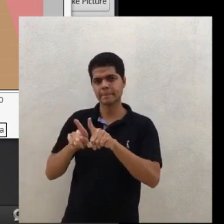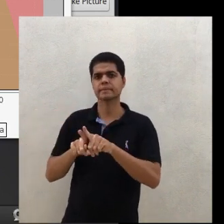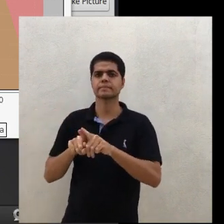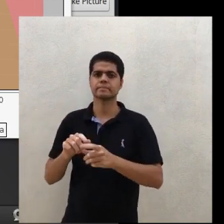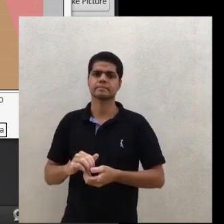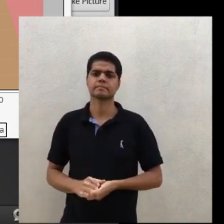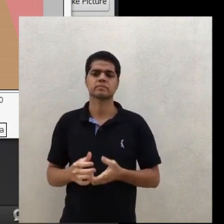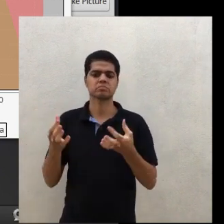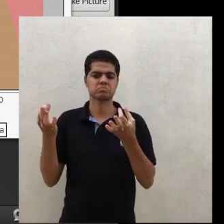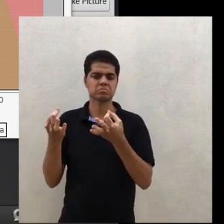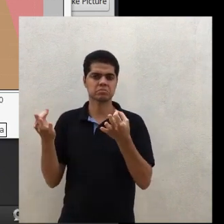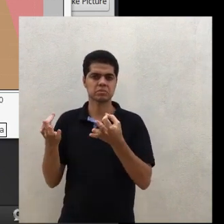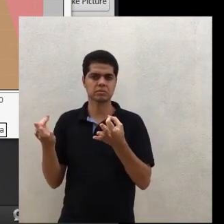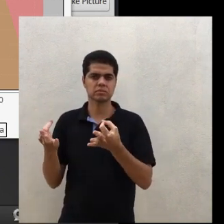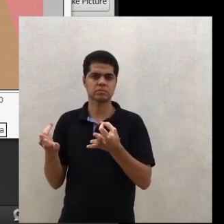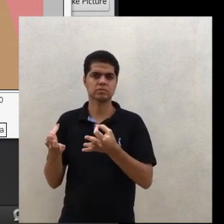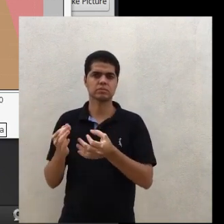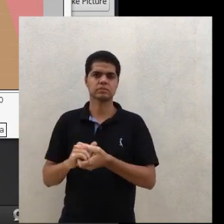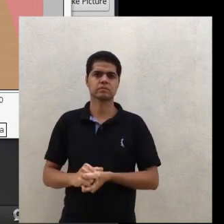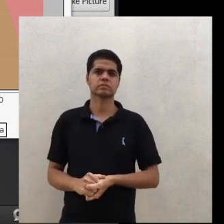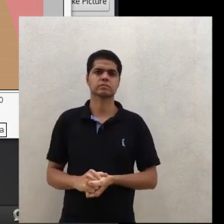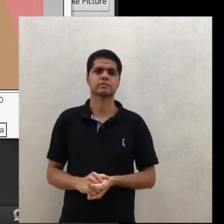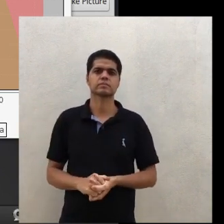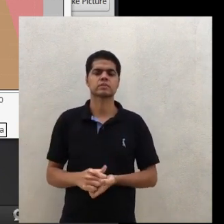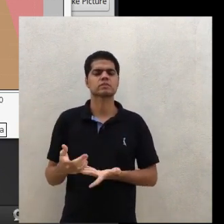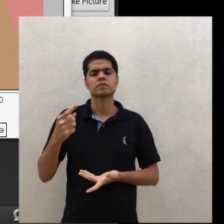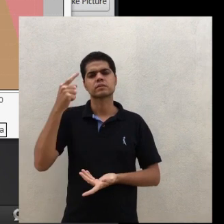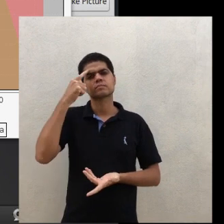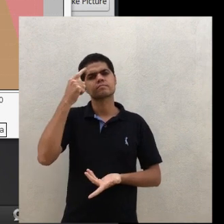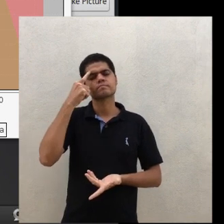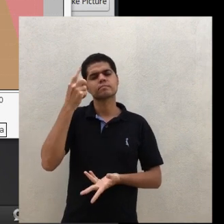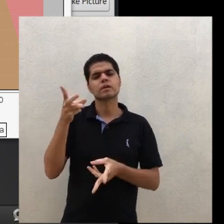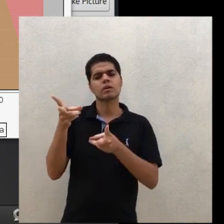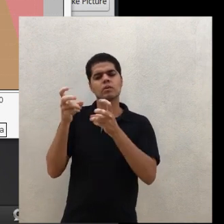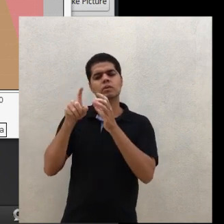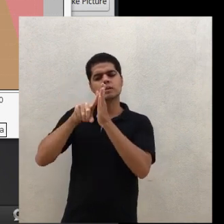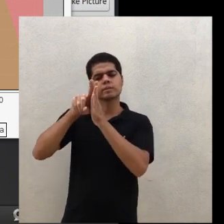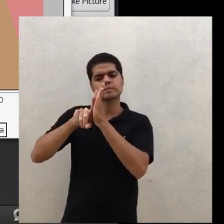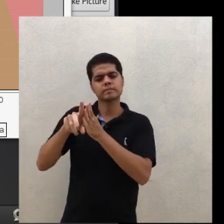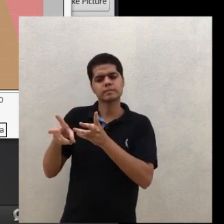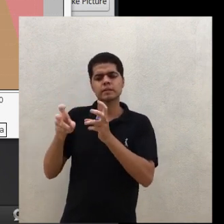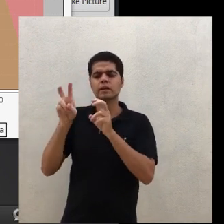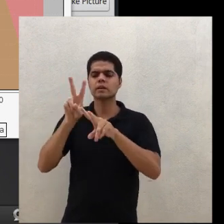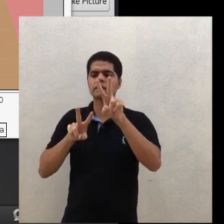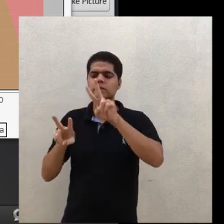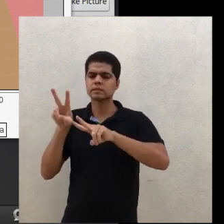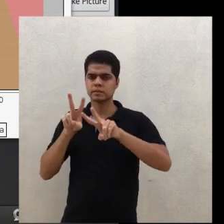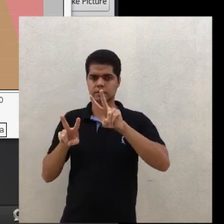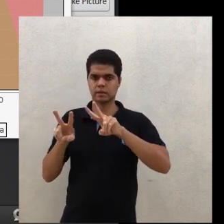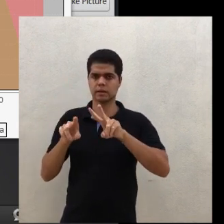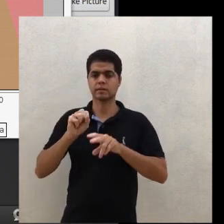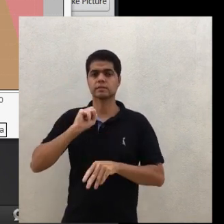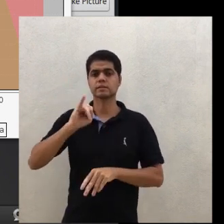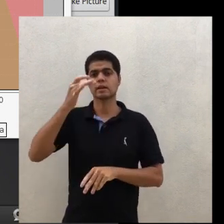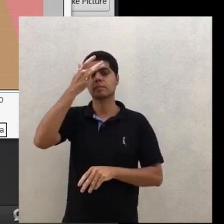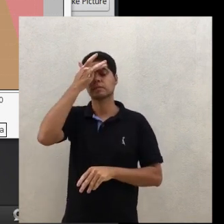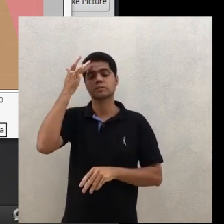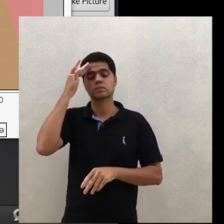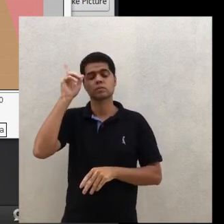quero analisar. Se a pessoa tiver uma capacitação de 10 anos e